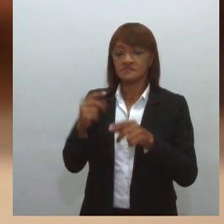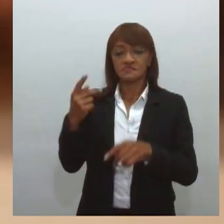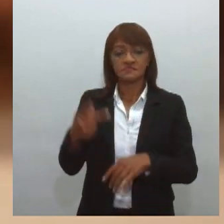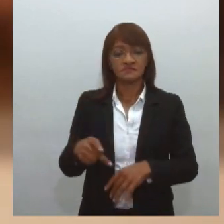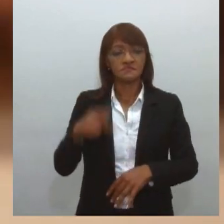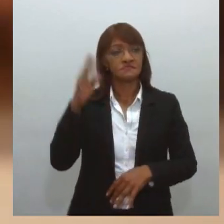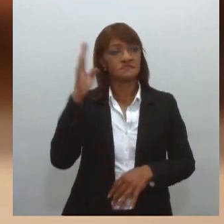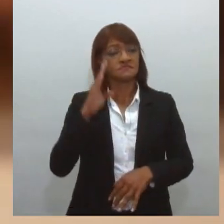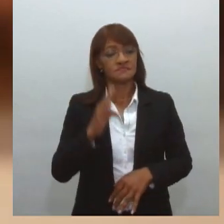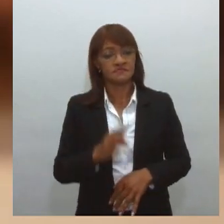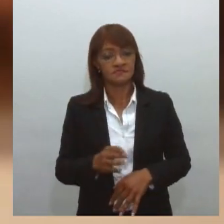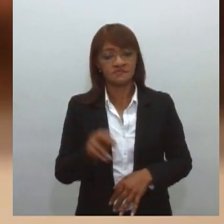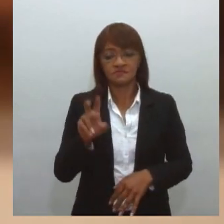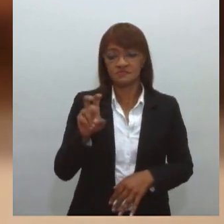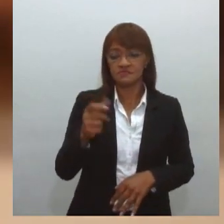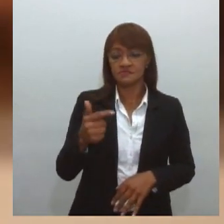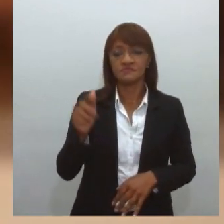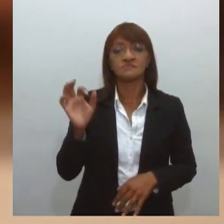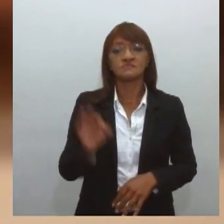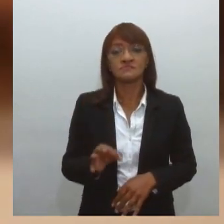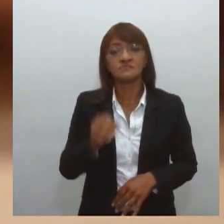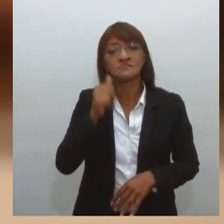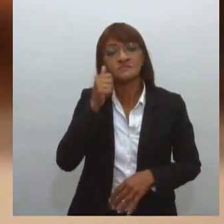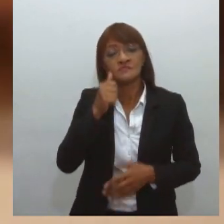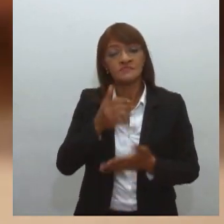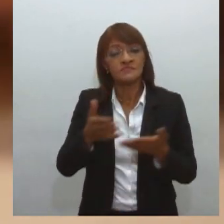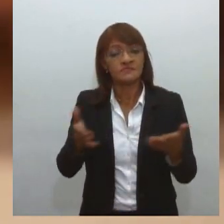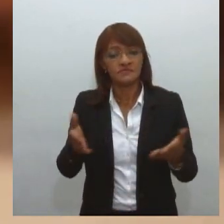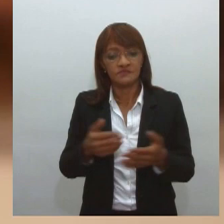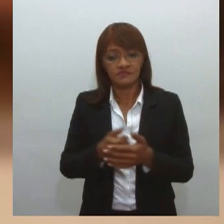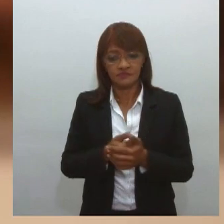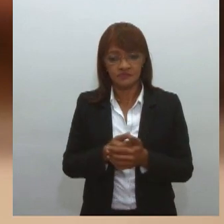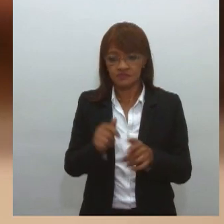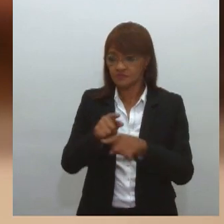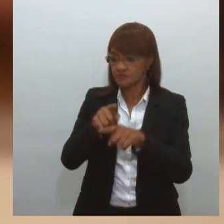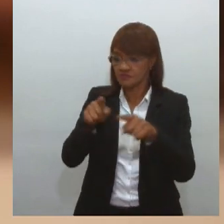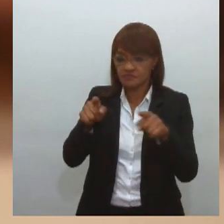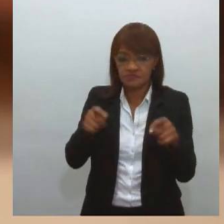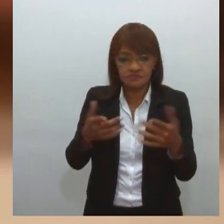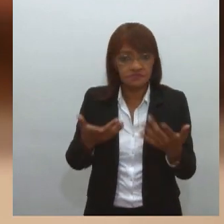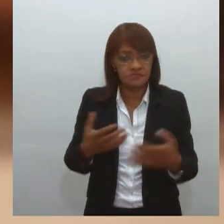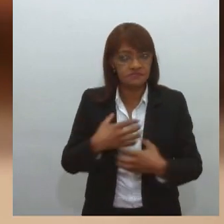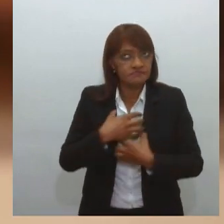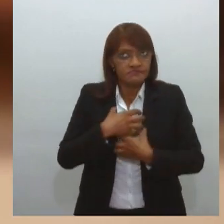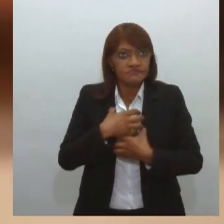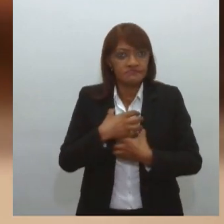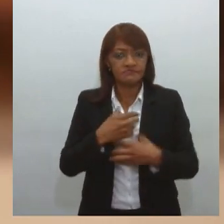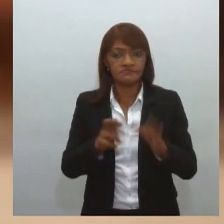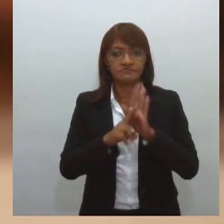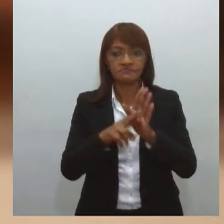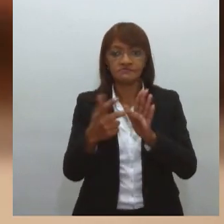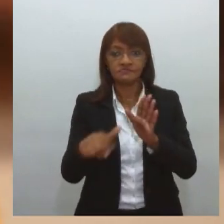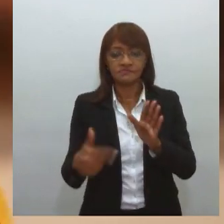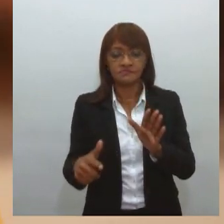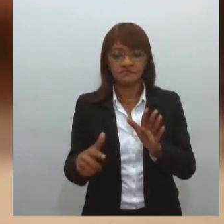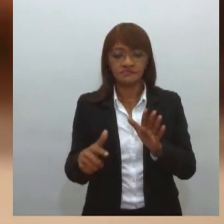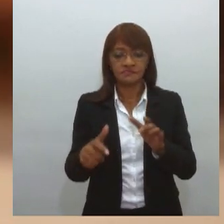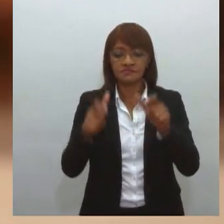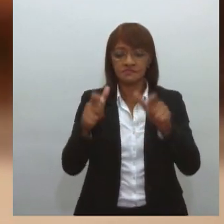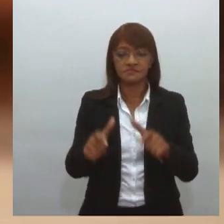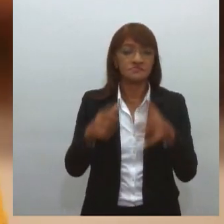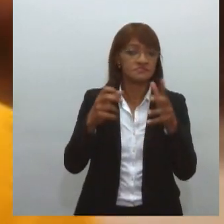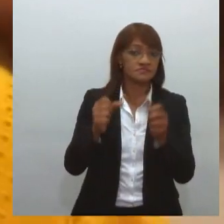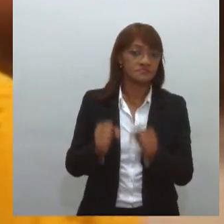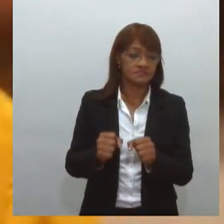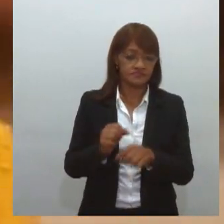por exemplo, de mulheres, e essas mulheres não se veem representadas nos espaços de poder. E aí a gente vê, por